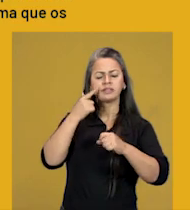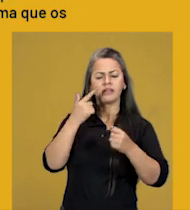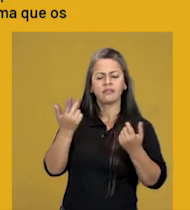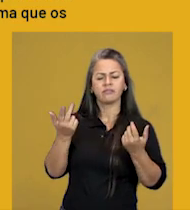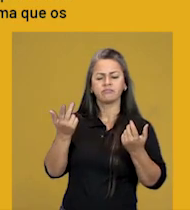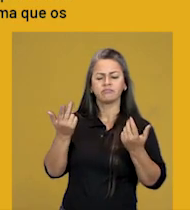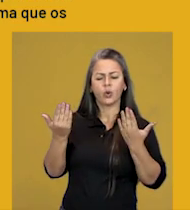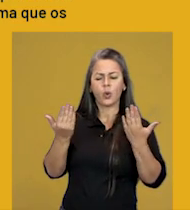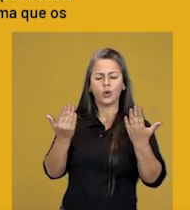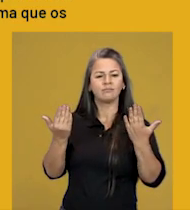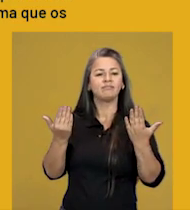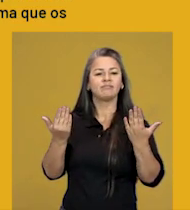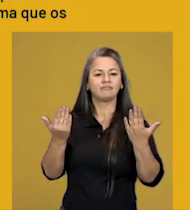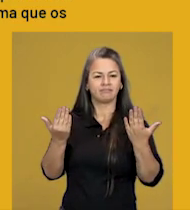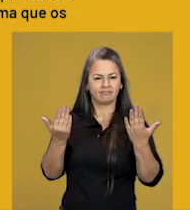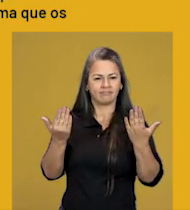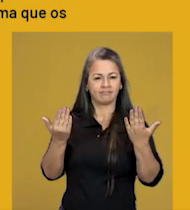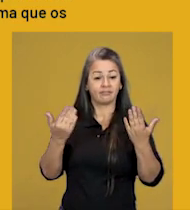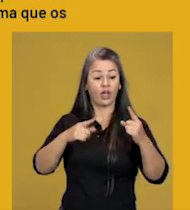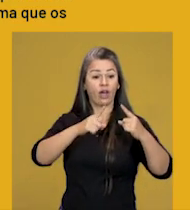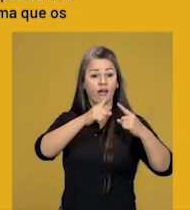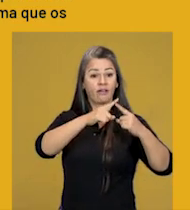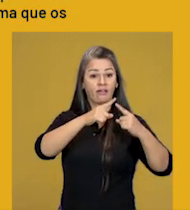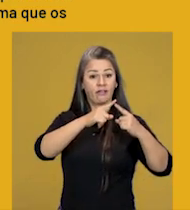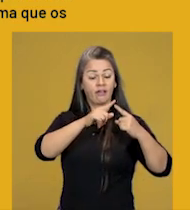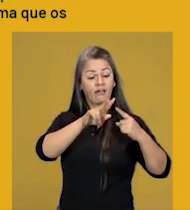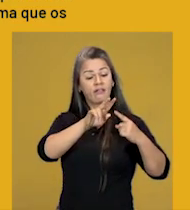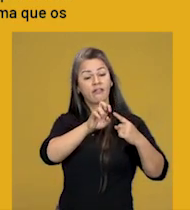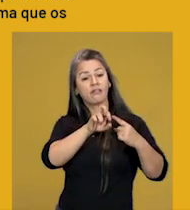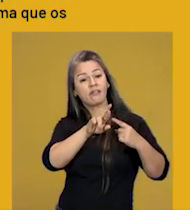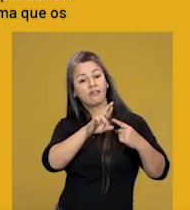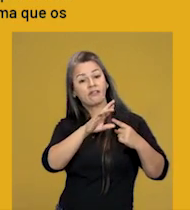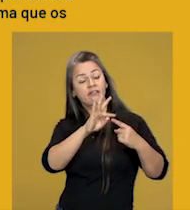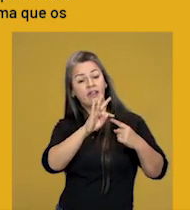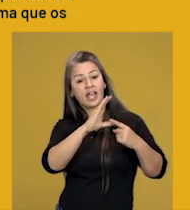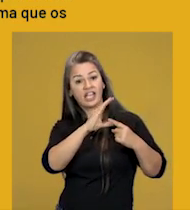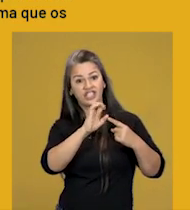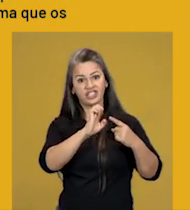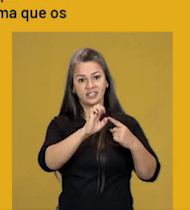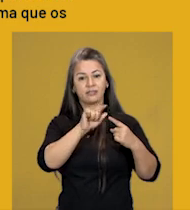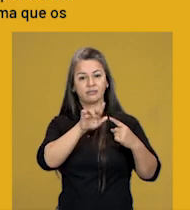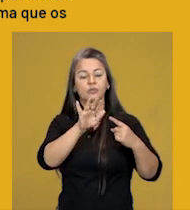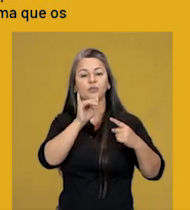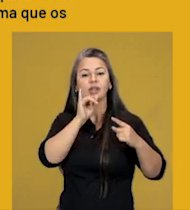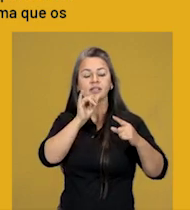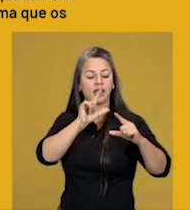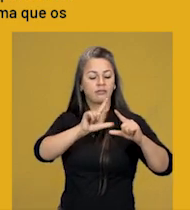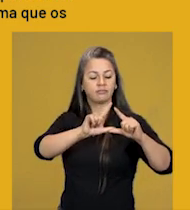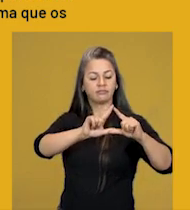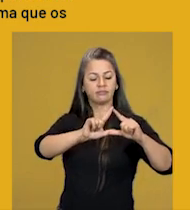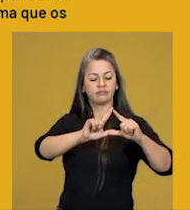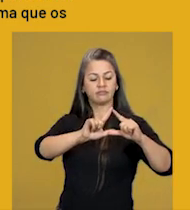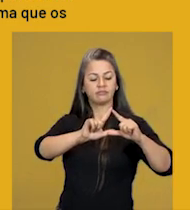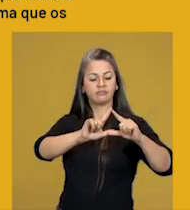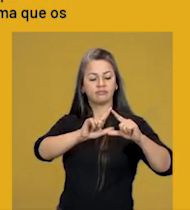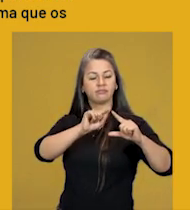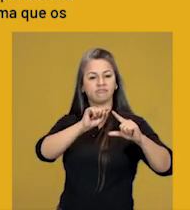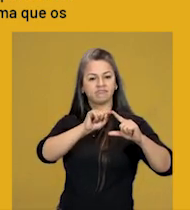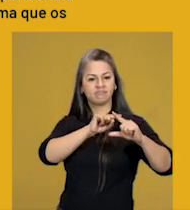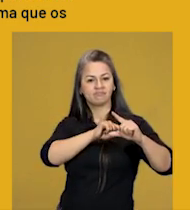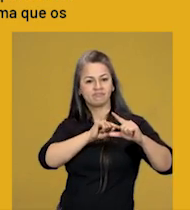correspondência entre os vértices deste triângulo, de forma que os três ângulos em